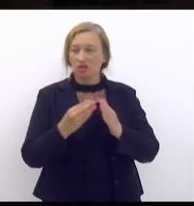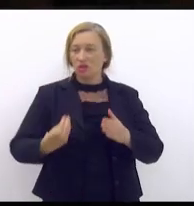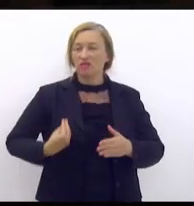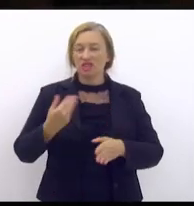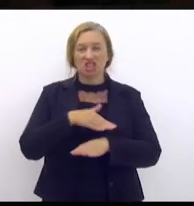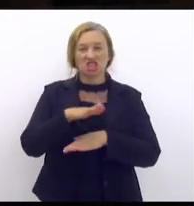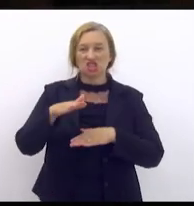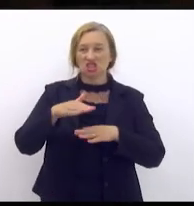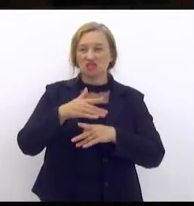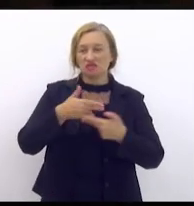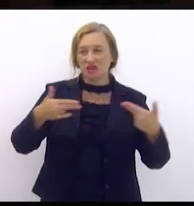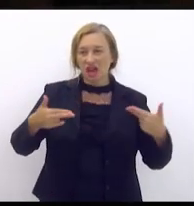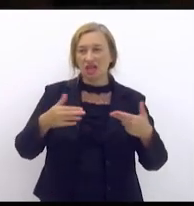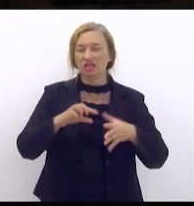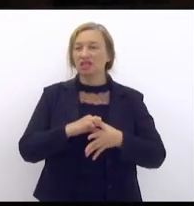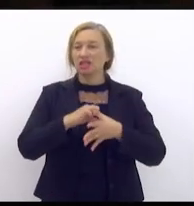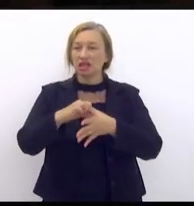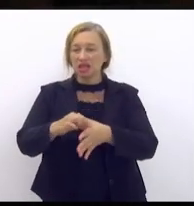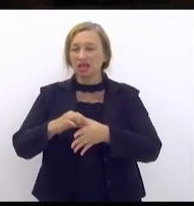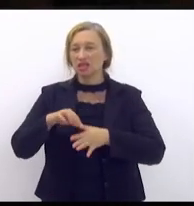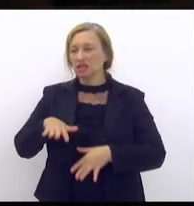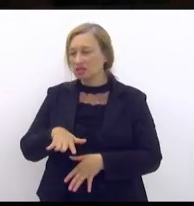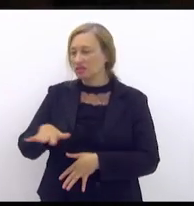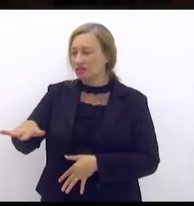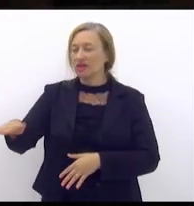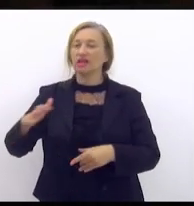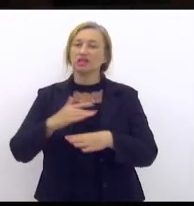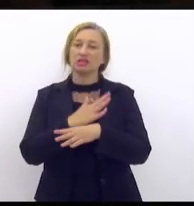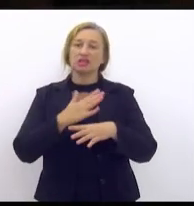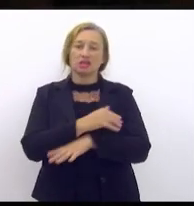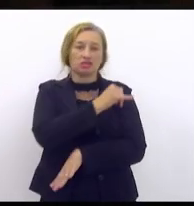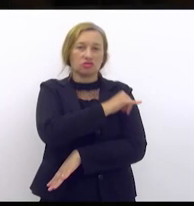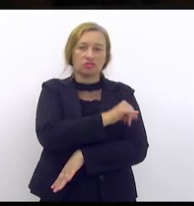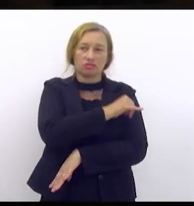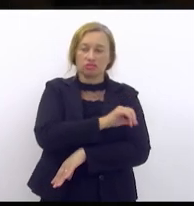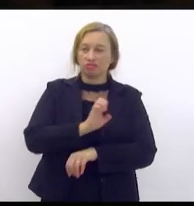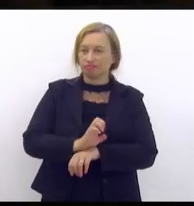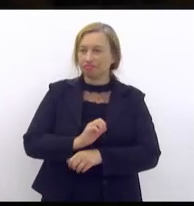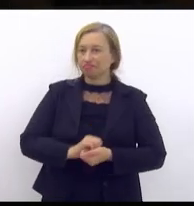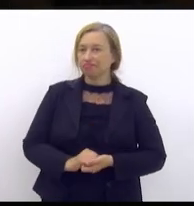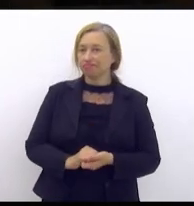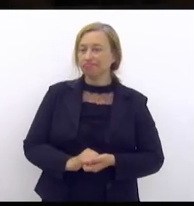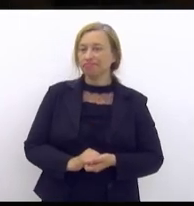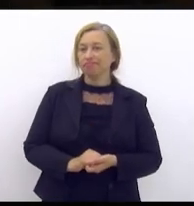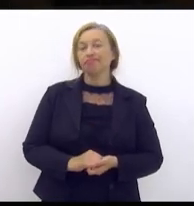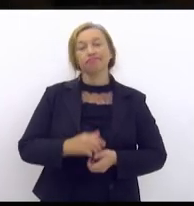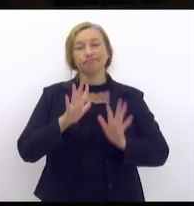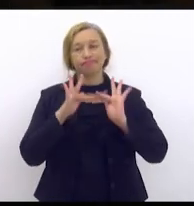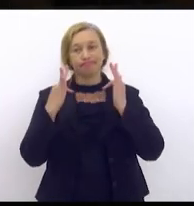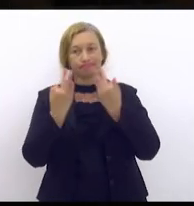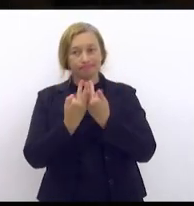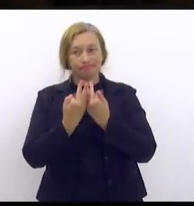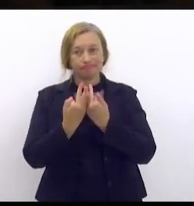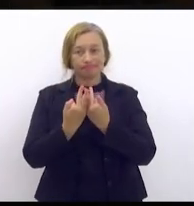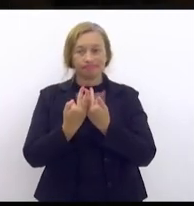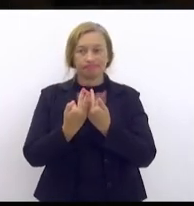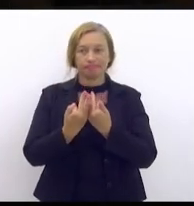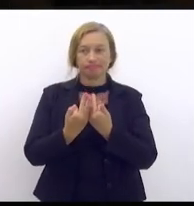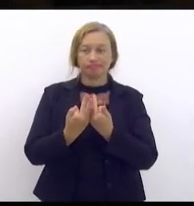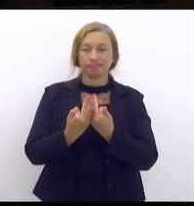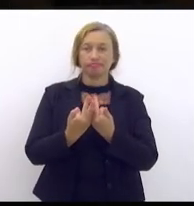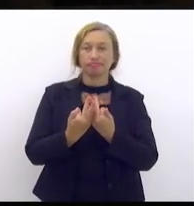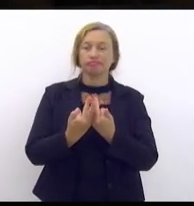várias lideranças, de várias comunidades, das cidades do Estado do Rio de Janeiro, famílias resilientes dos desastres que não